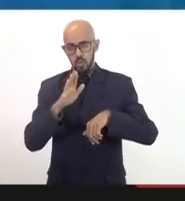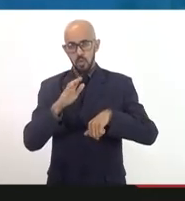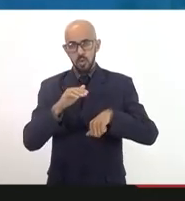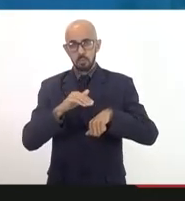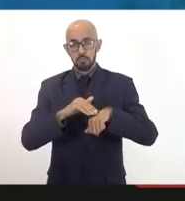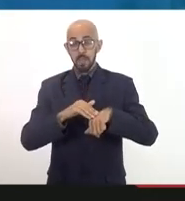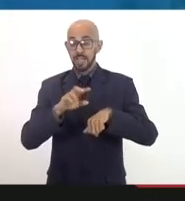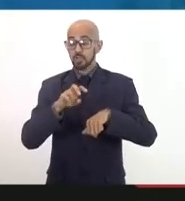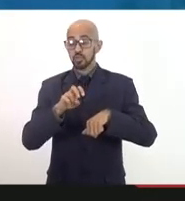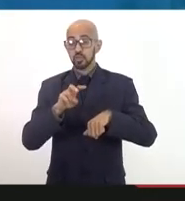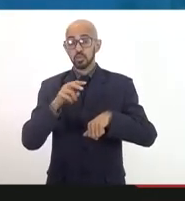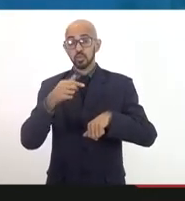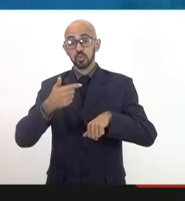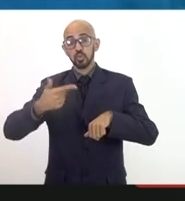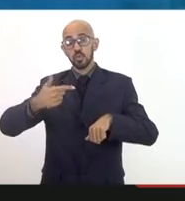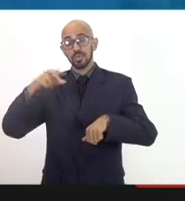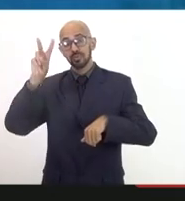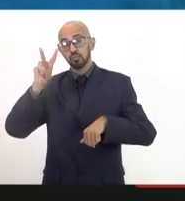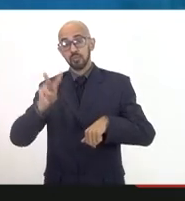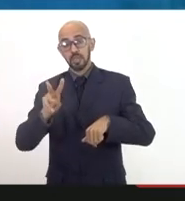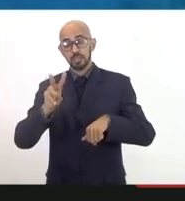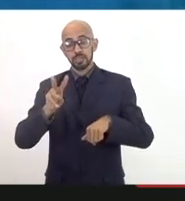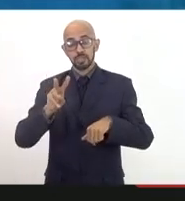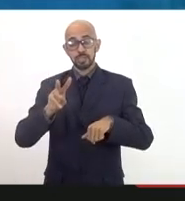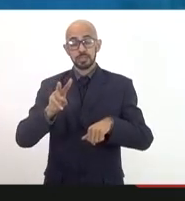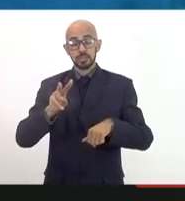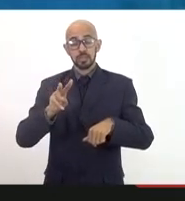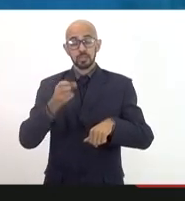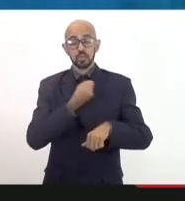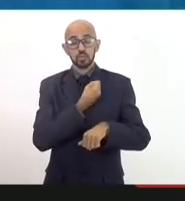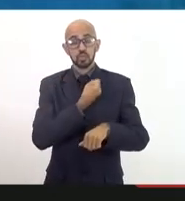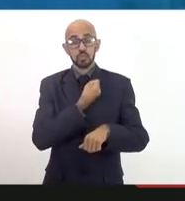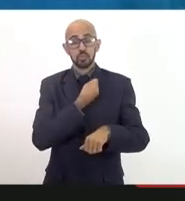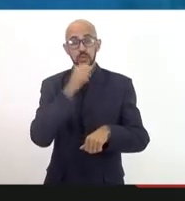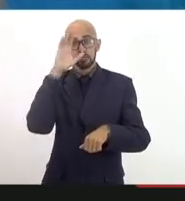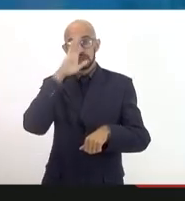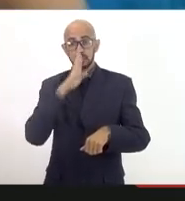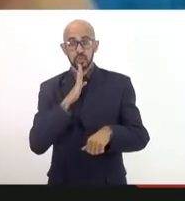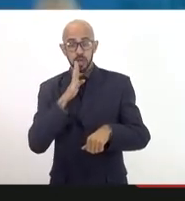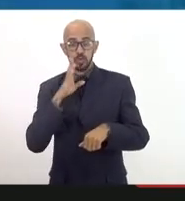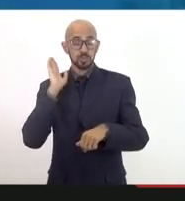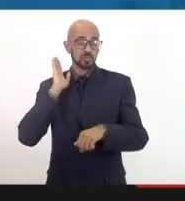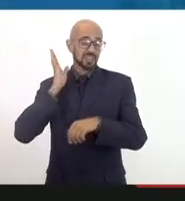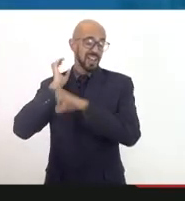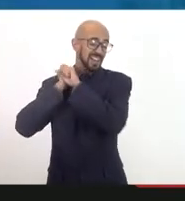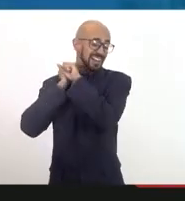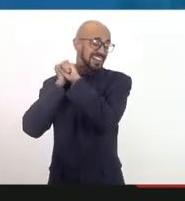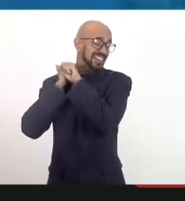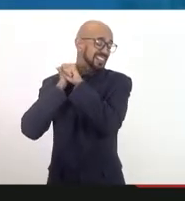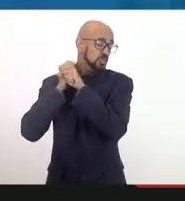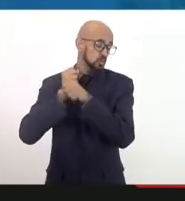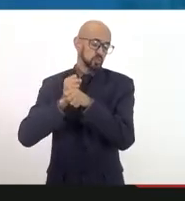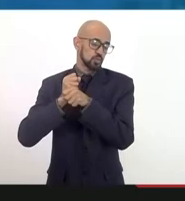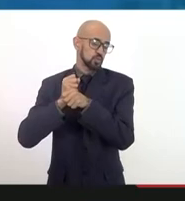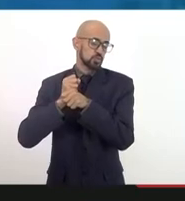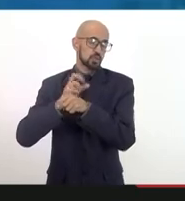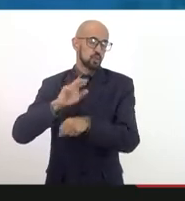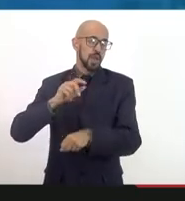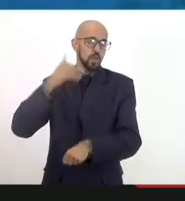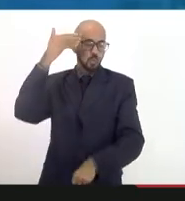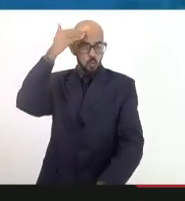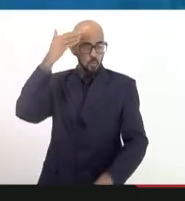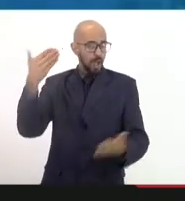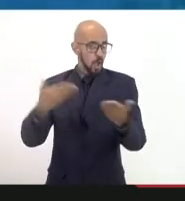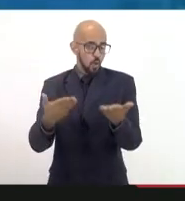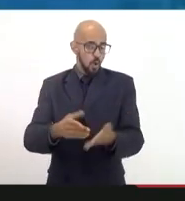da incidência nacional. Tudo isso há anos, não é do governo atual, né? É anos acontecendo isso. E como foi